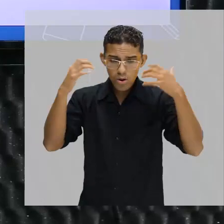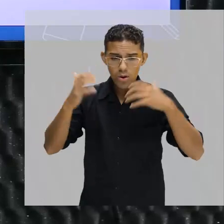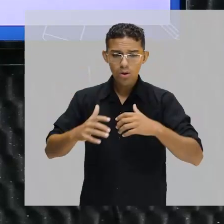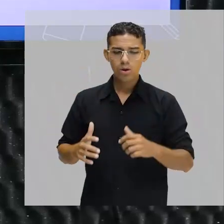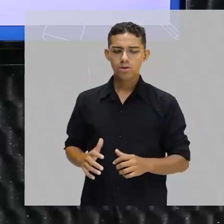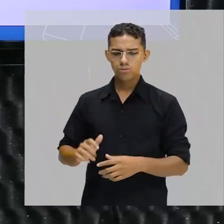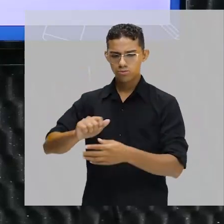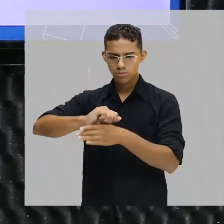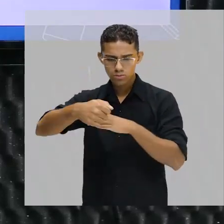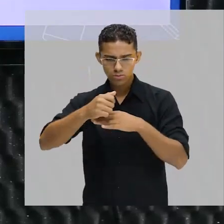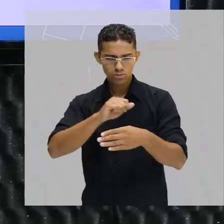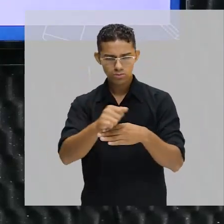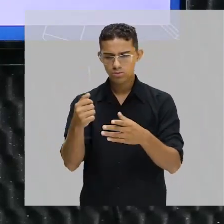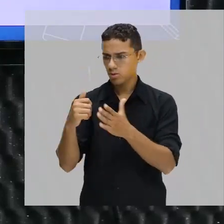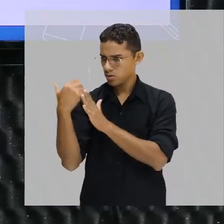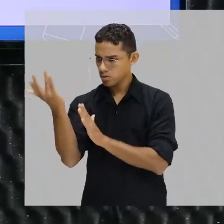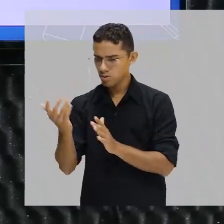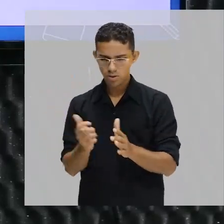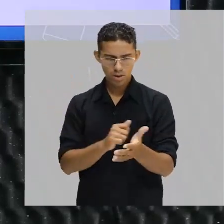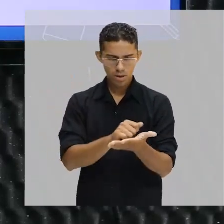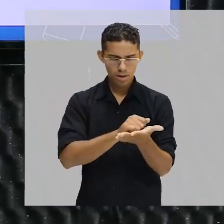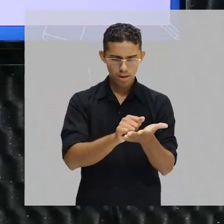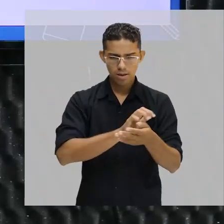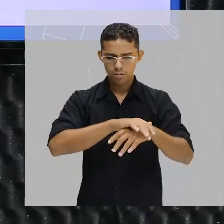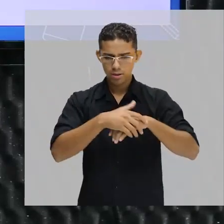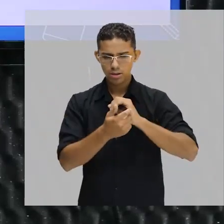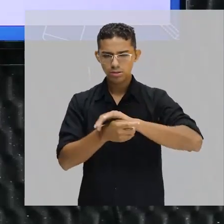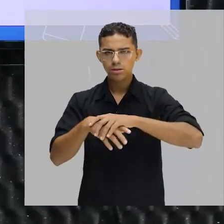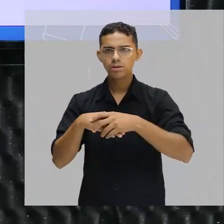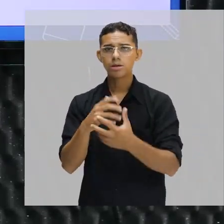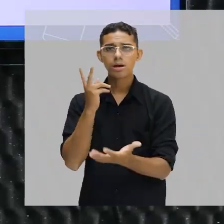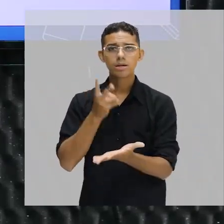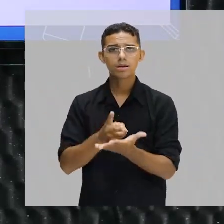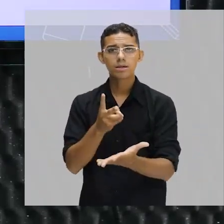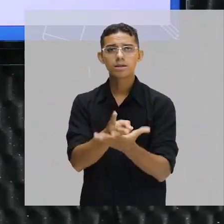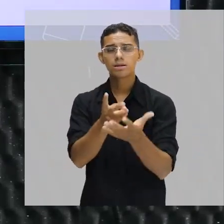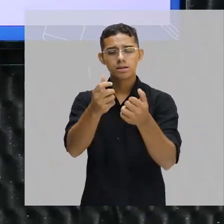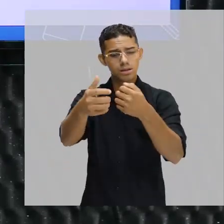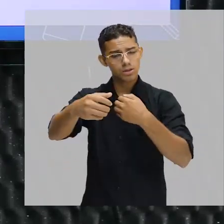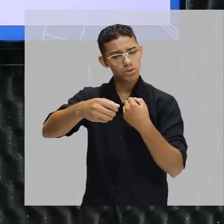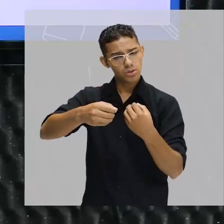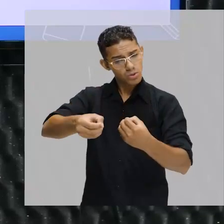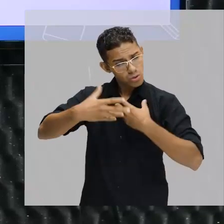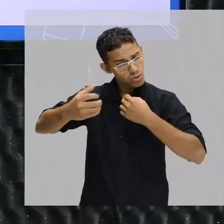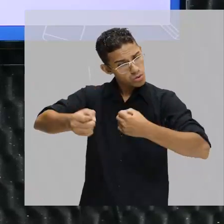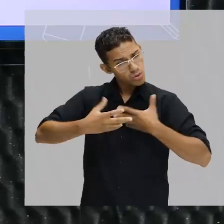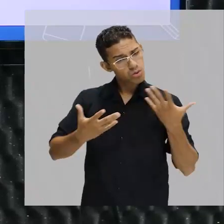embalagens que trouxe de fora, higienize. Então, o tempo todo ele vai te dando